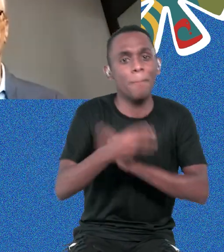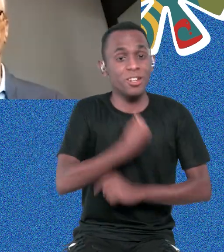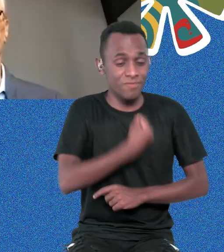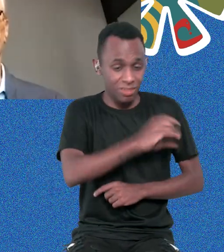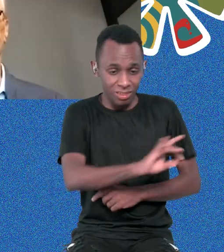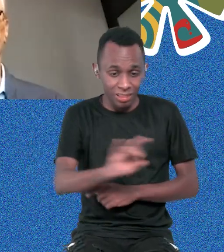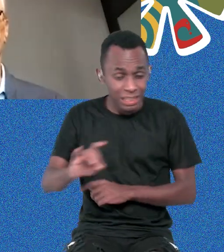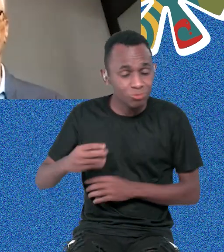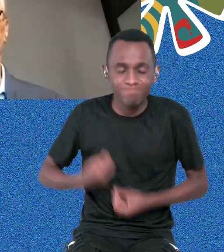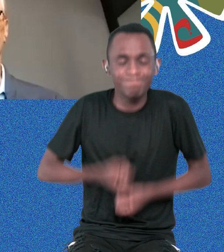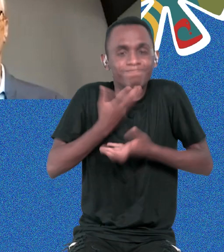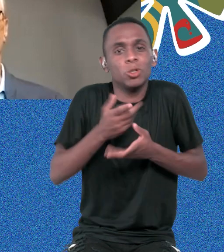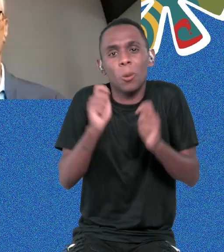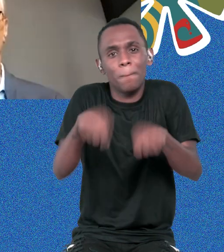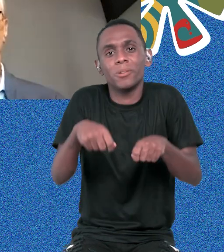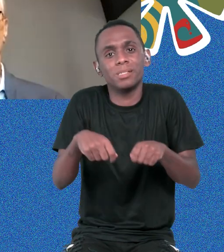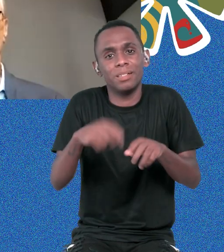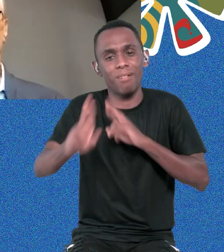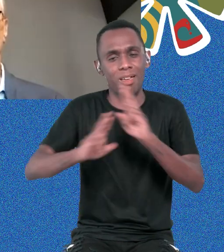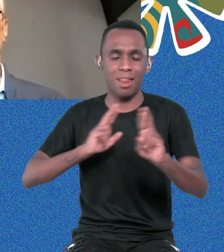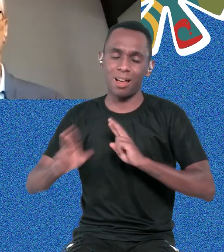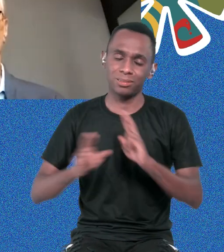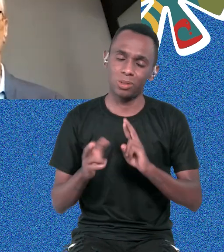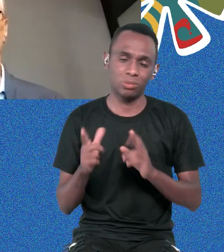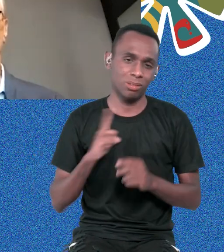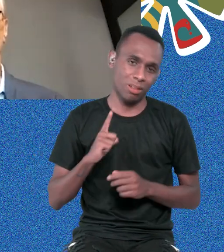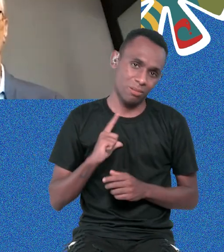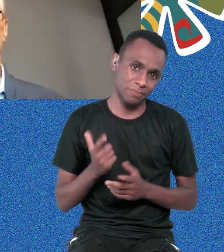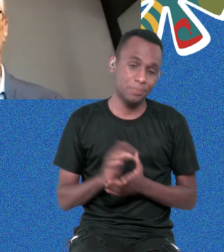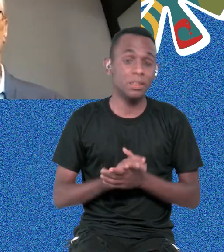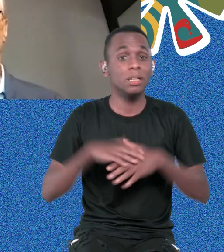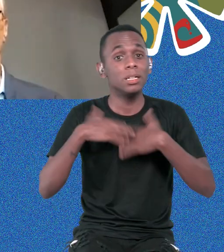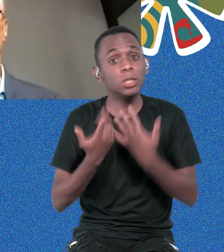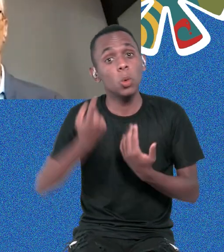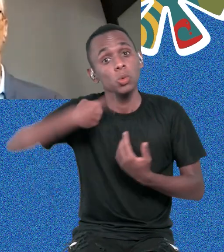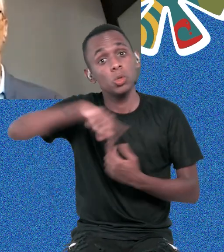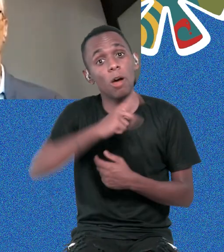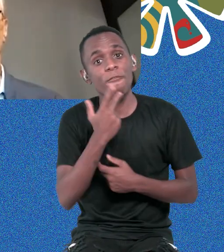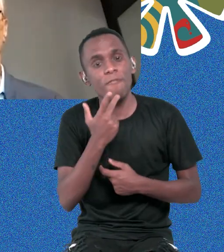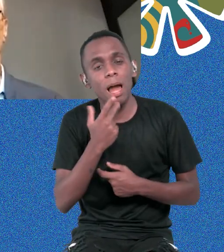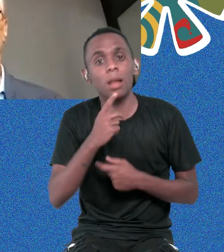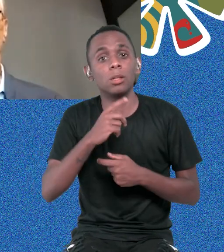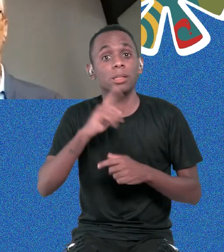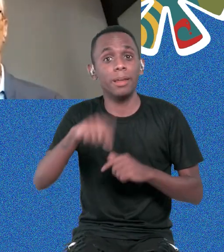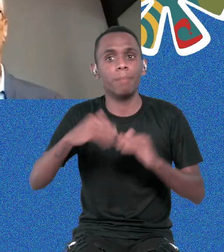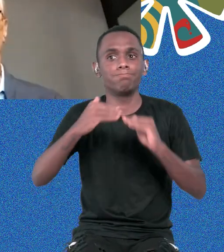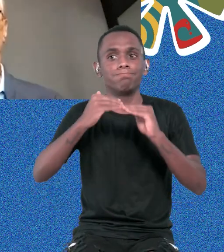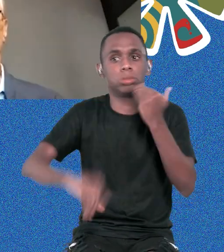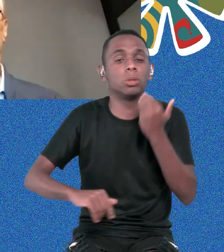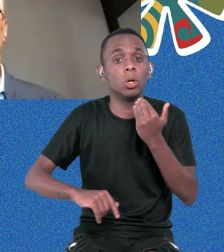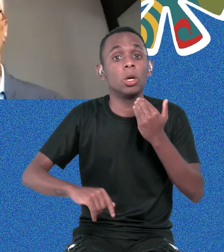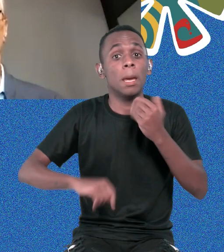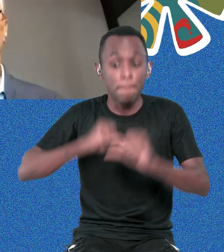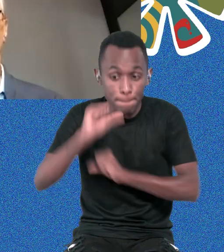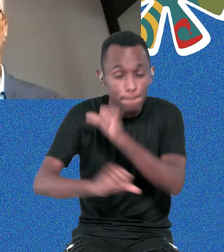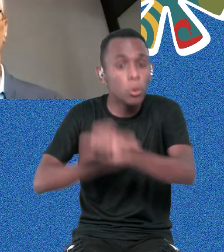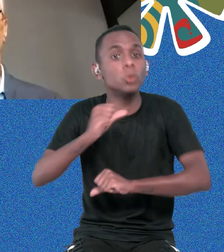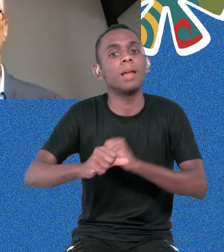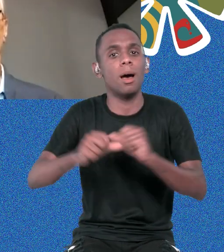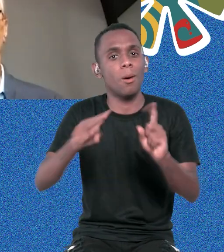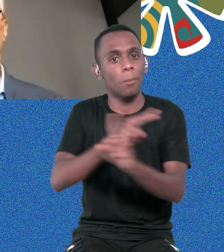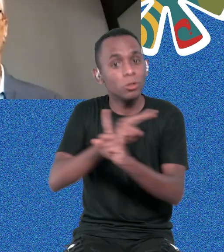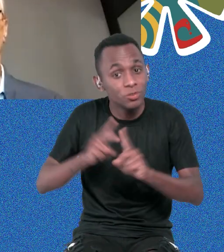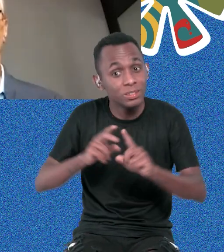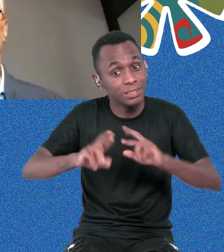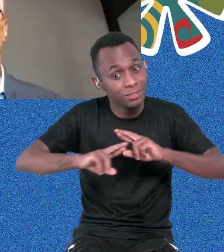de vida, né? Então, nós estamos aí falando da necessidade de quebrar paradigmas